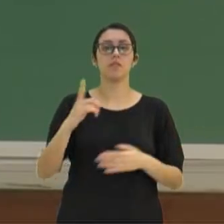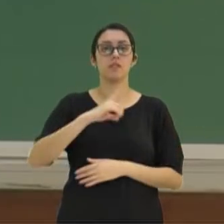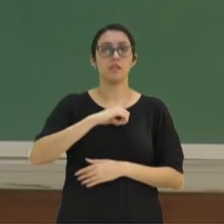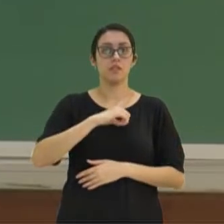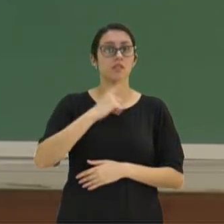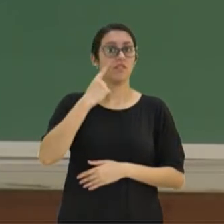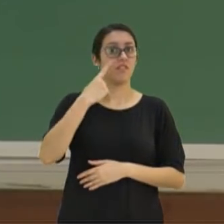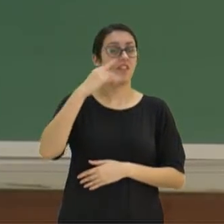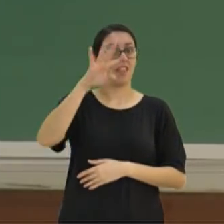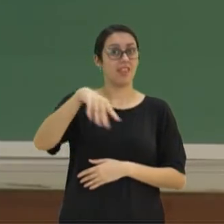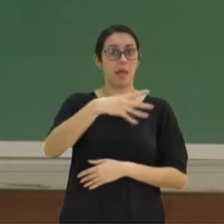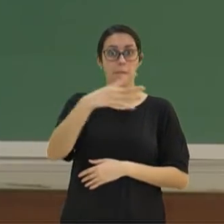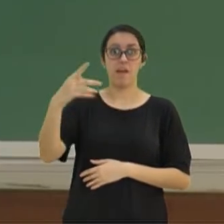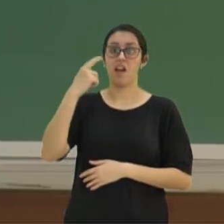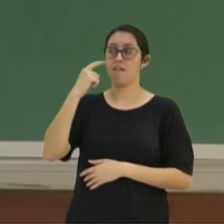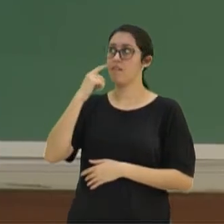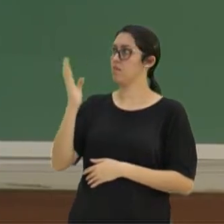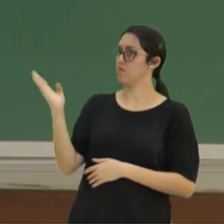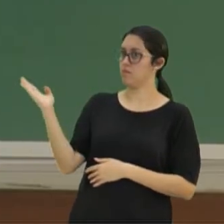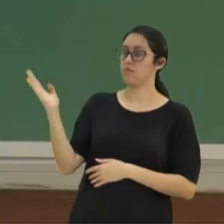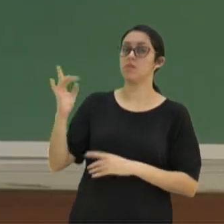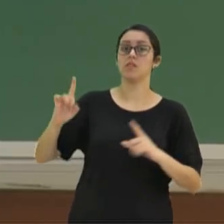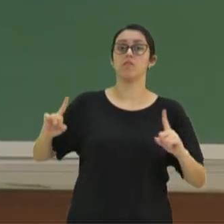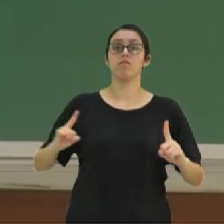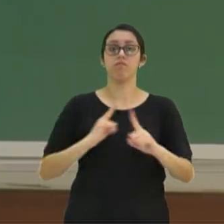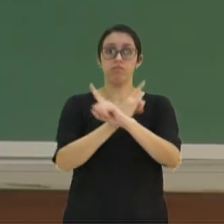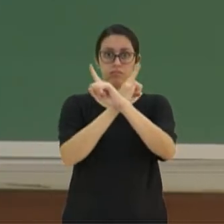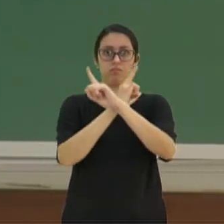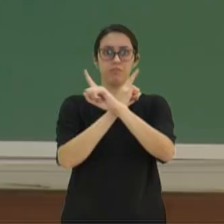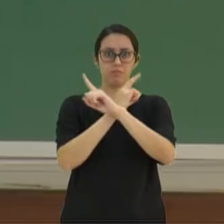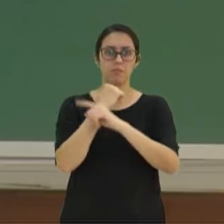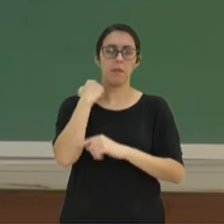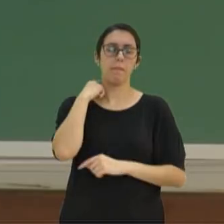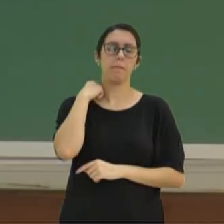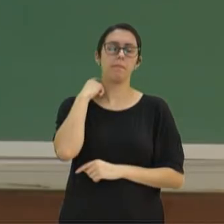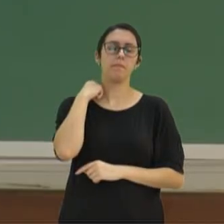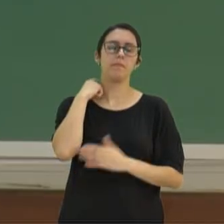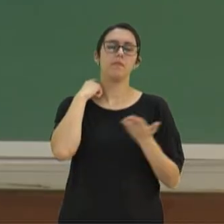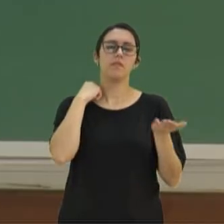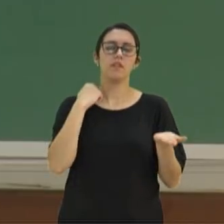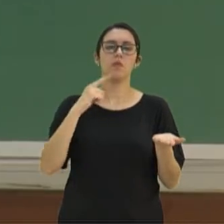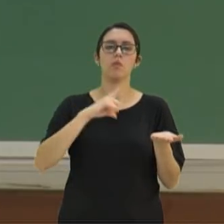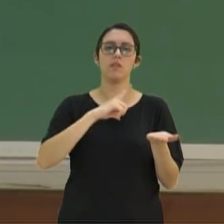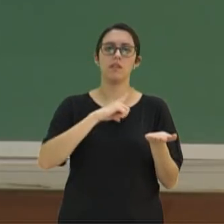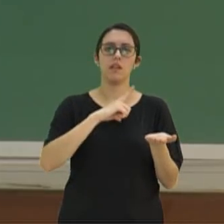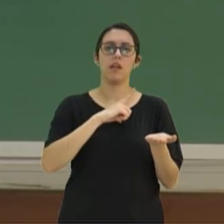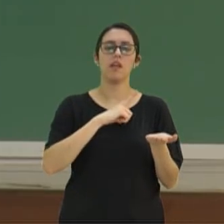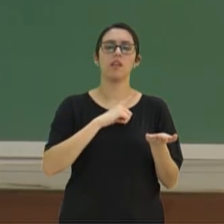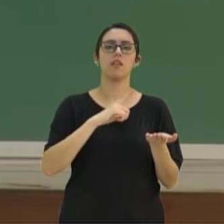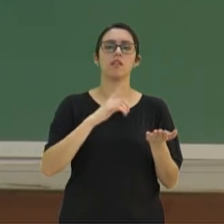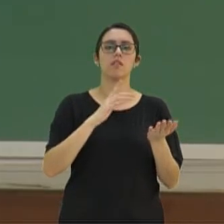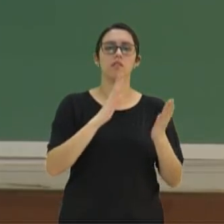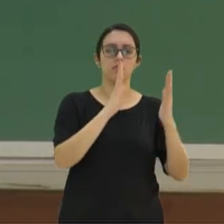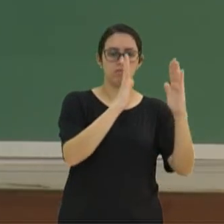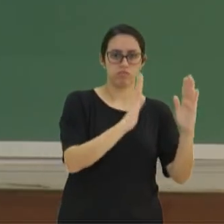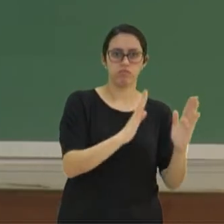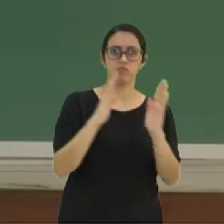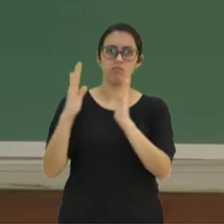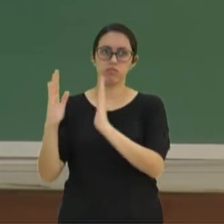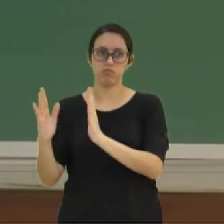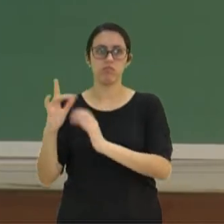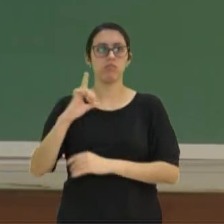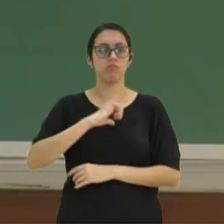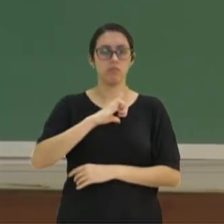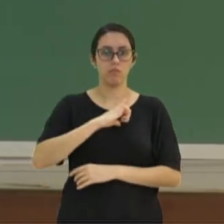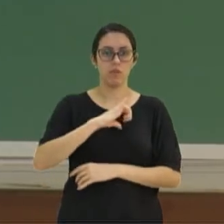está na tabela, eu vou multiplicar cruzado. Lembra da relação fundamental? Produto dos meios igual ao produto dos